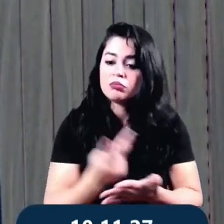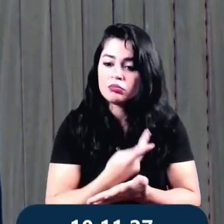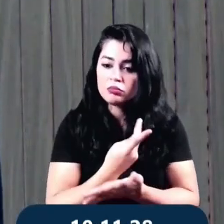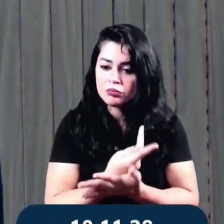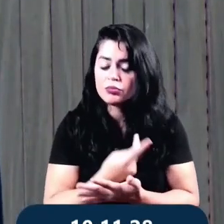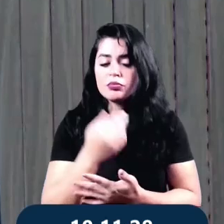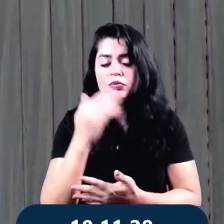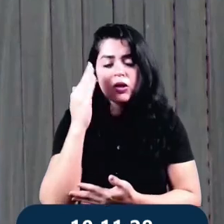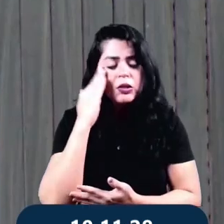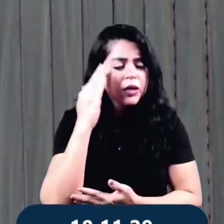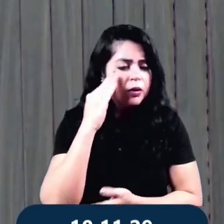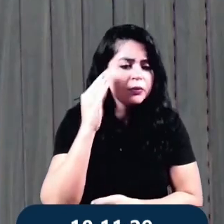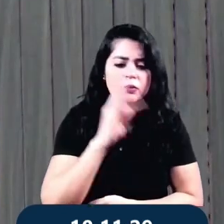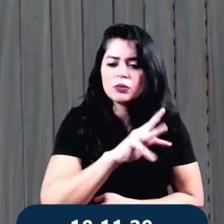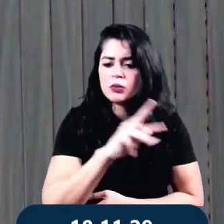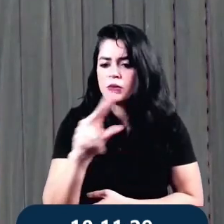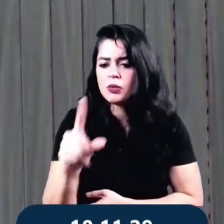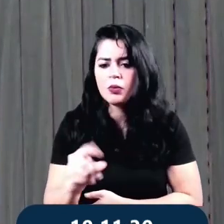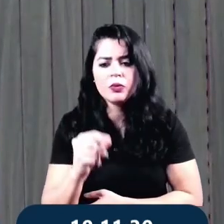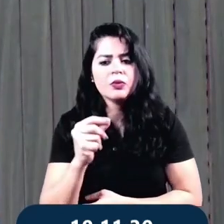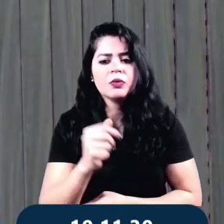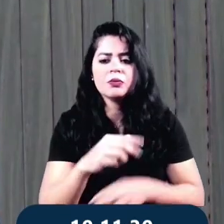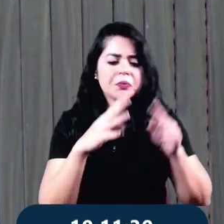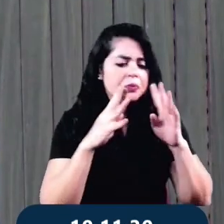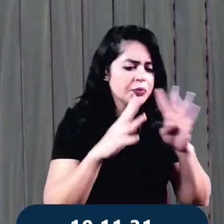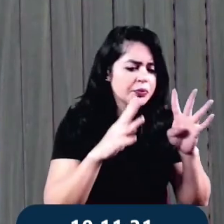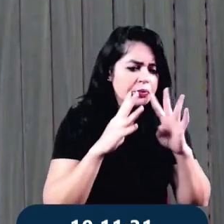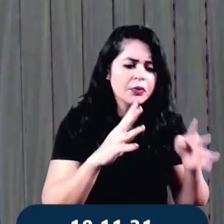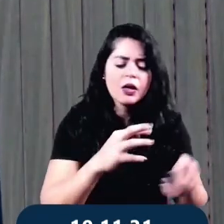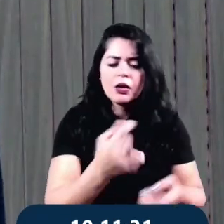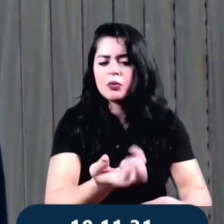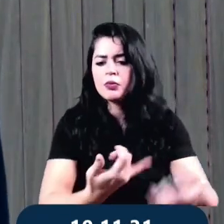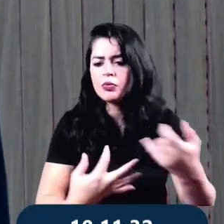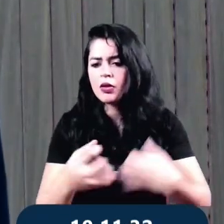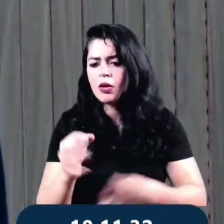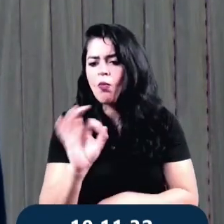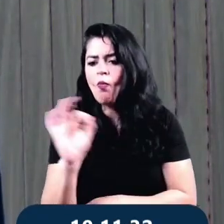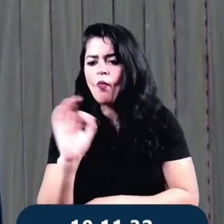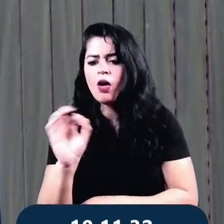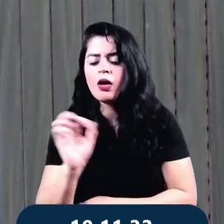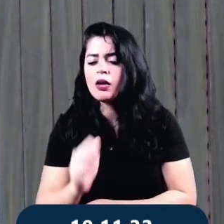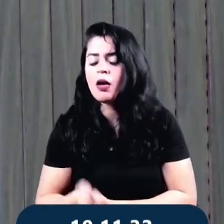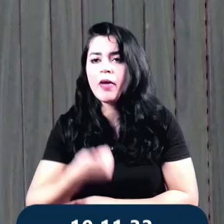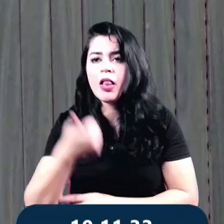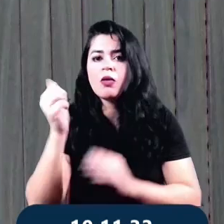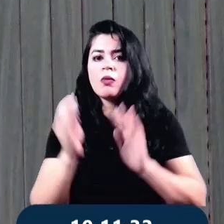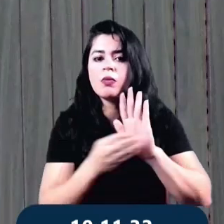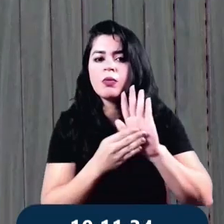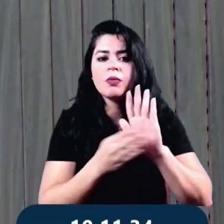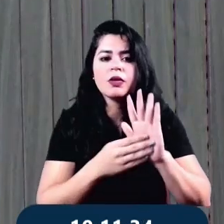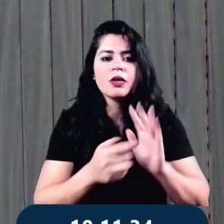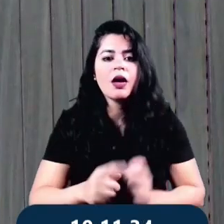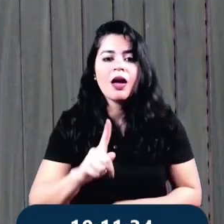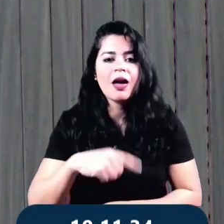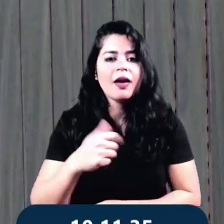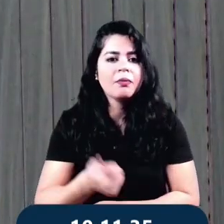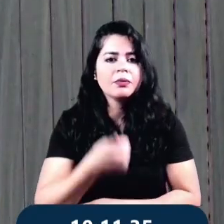que a proposta que vai ser encaminhada é a melhor do mundo, está errado. Está errado.